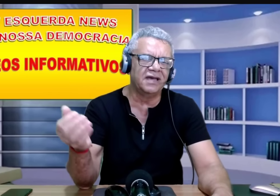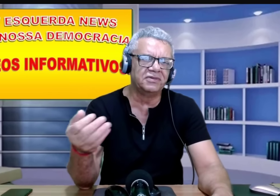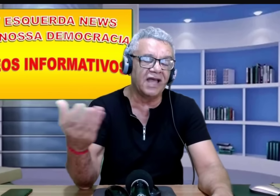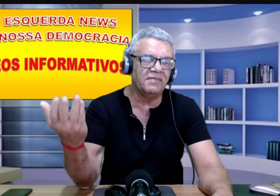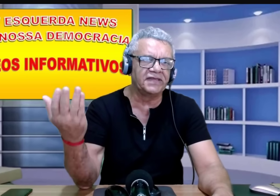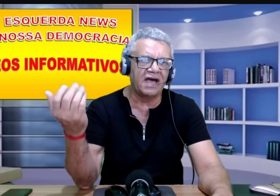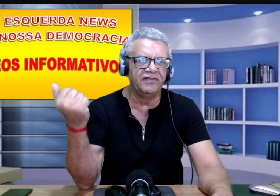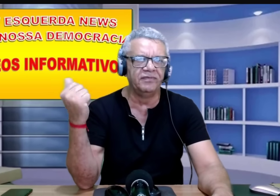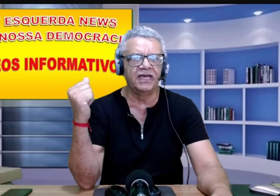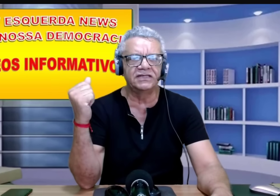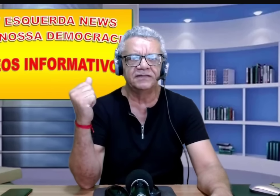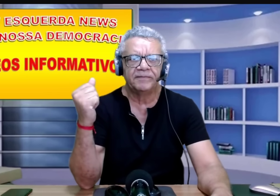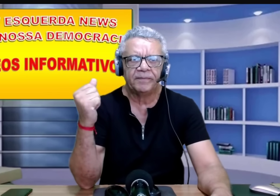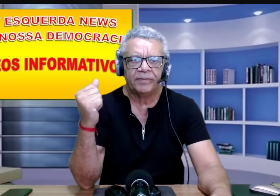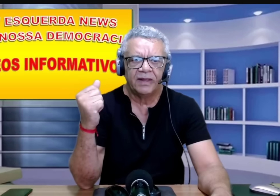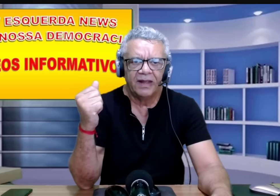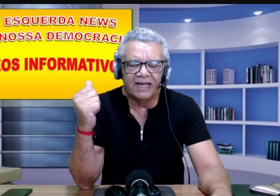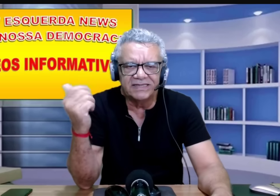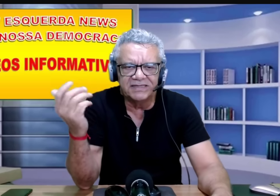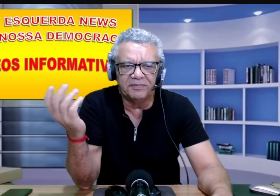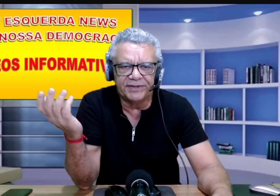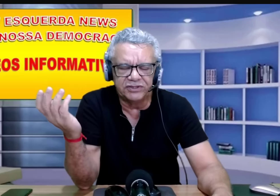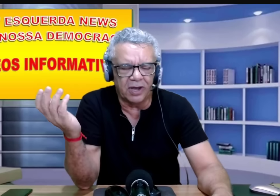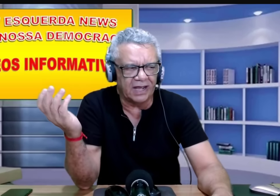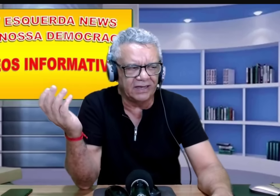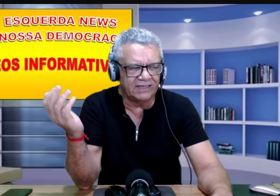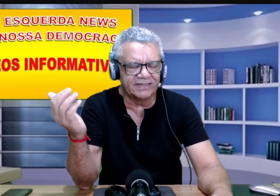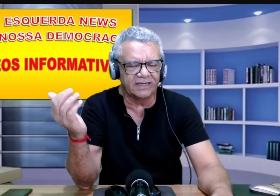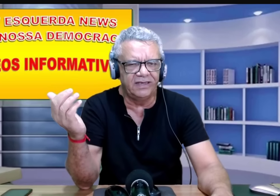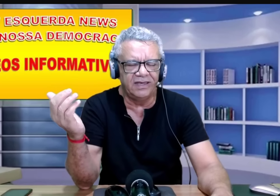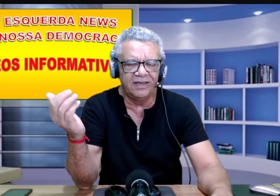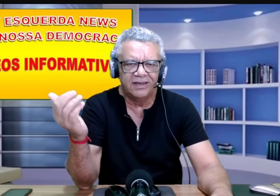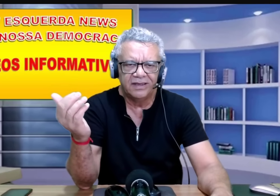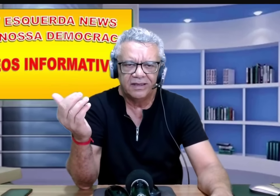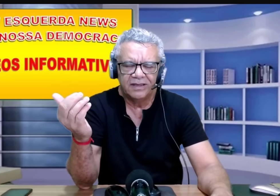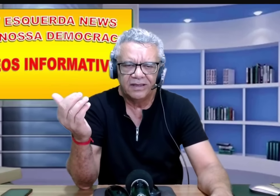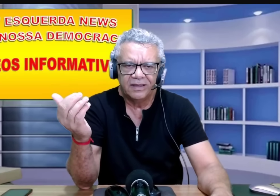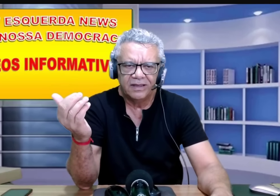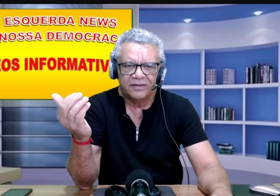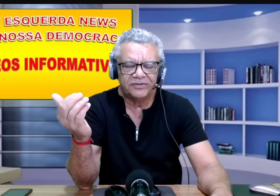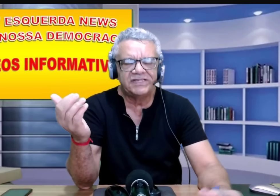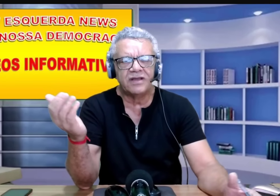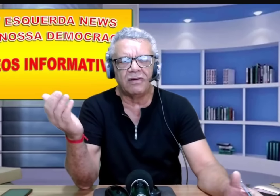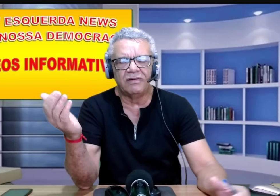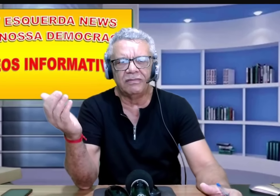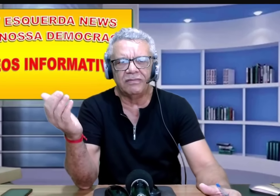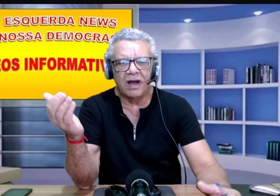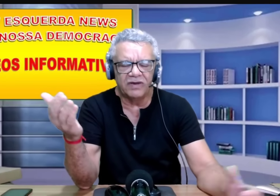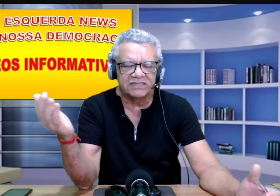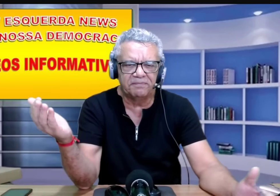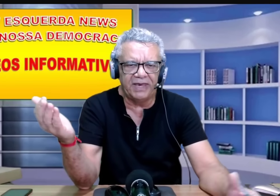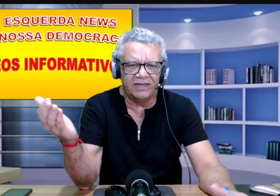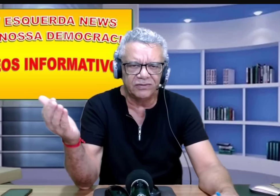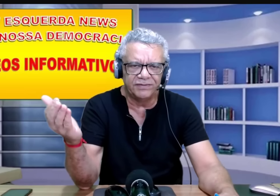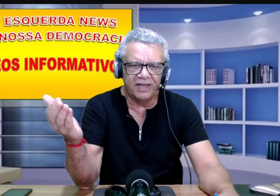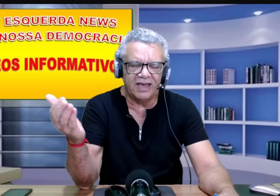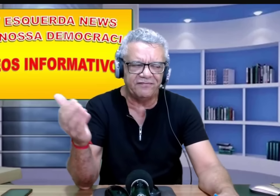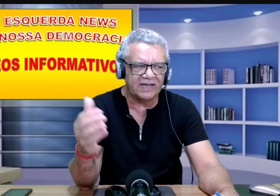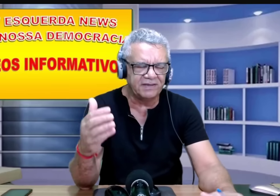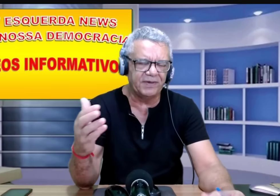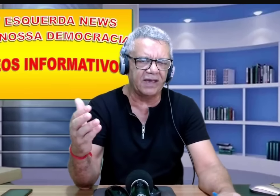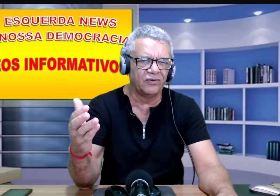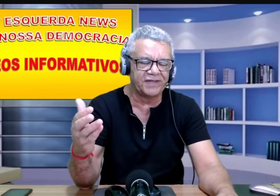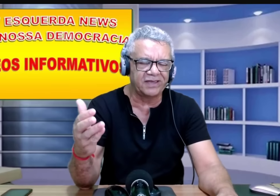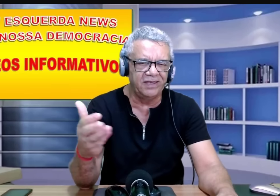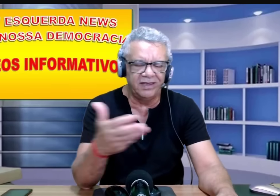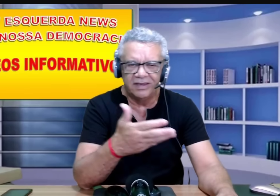nós temos, lamentavelmente, esse tipo de jornalista que não se dão ao respeito, né?